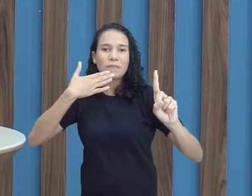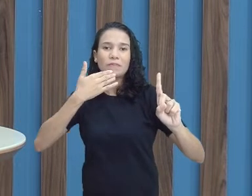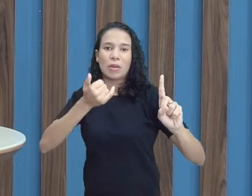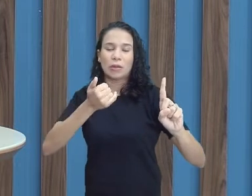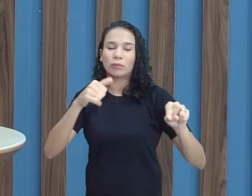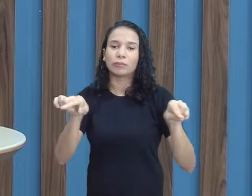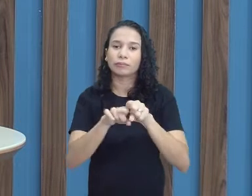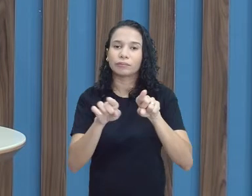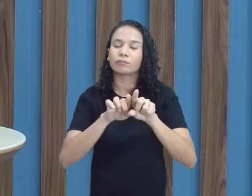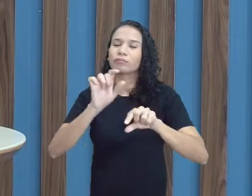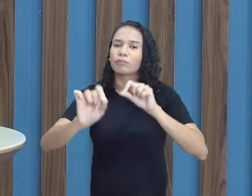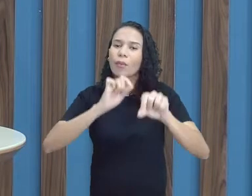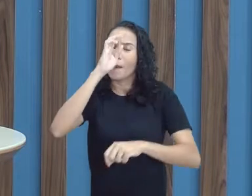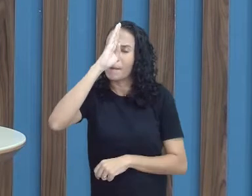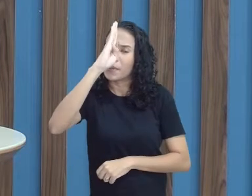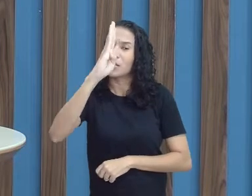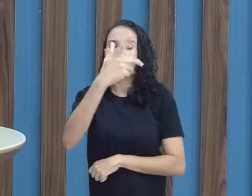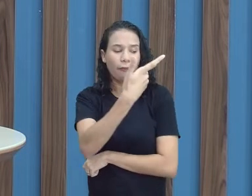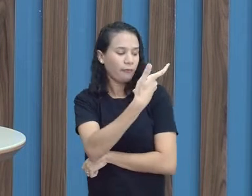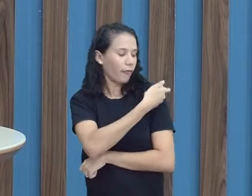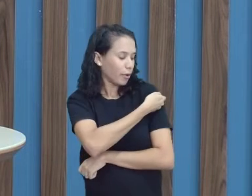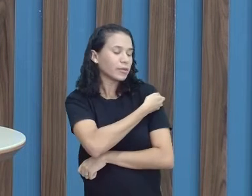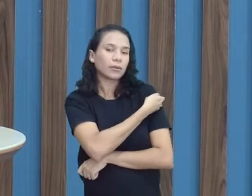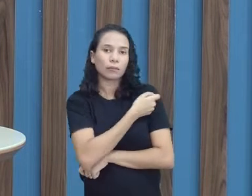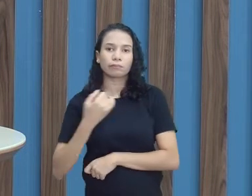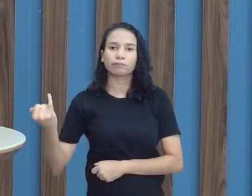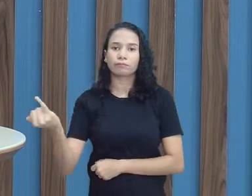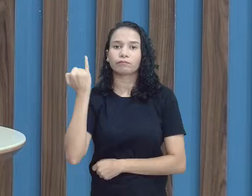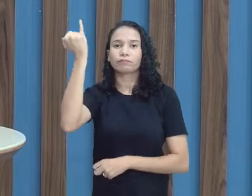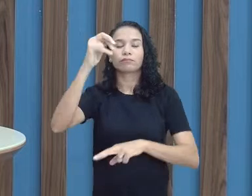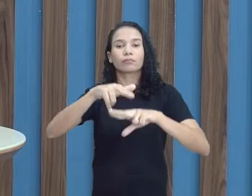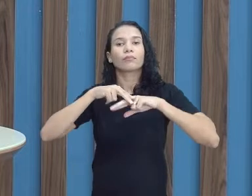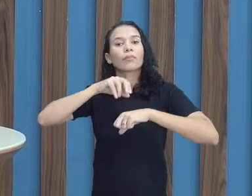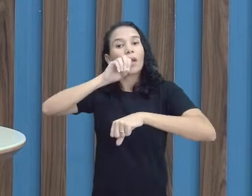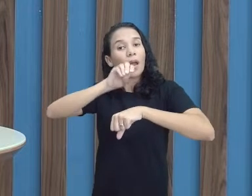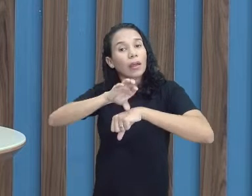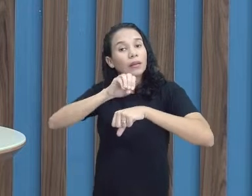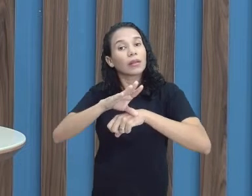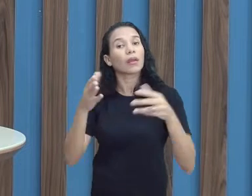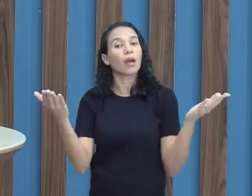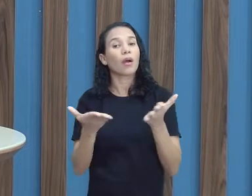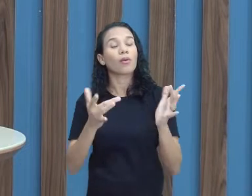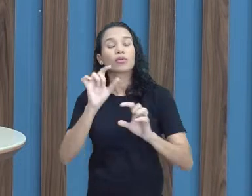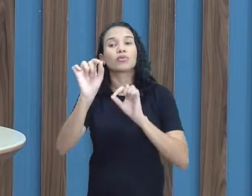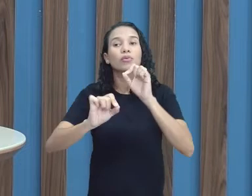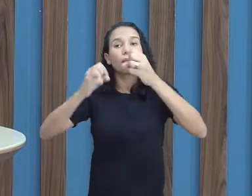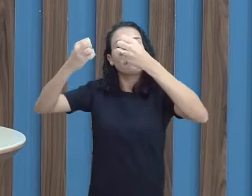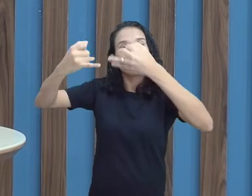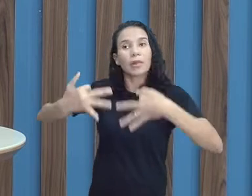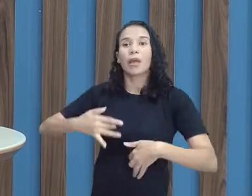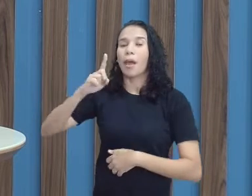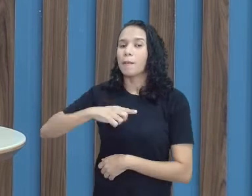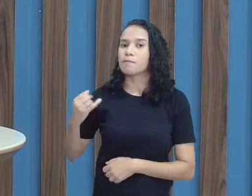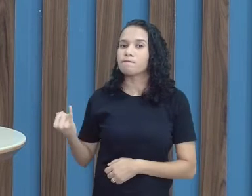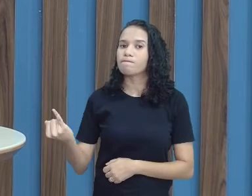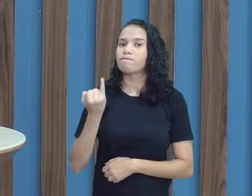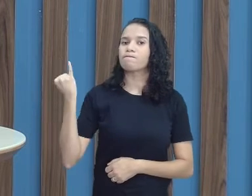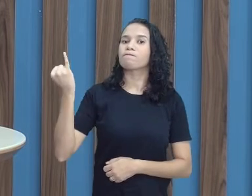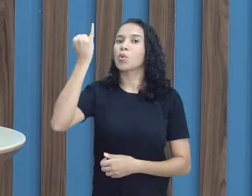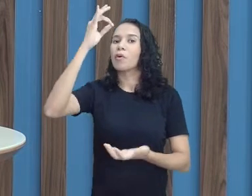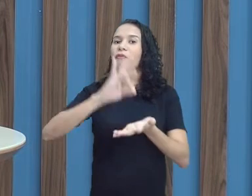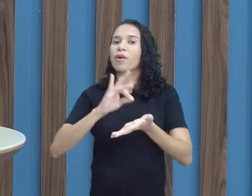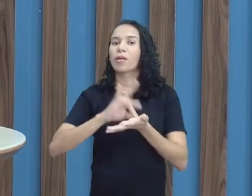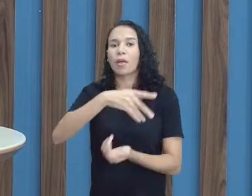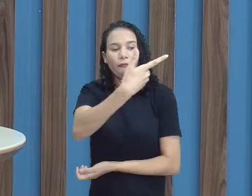né, principalmente da vacina. Então, a nossa dica de hoje é dizer a vocês que é muito importante a questão